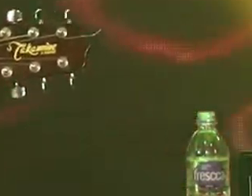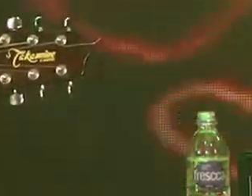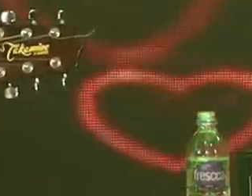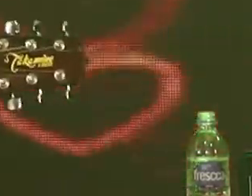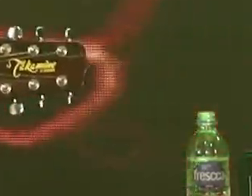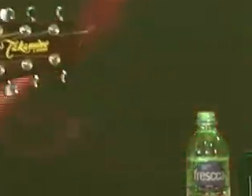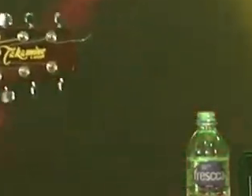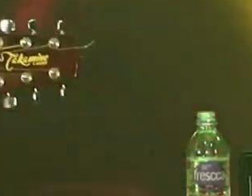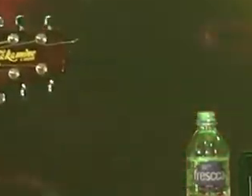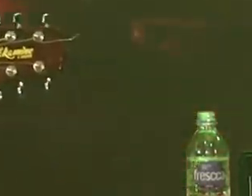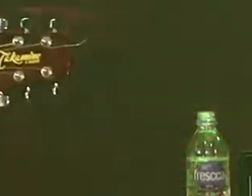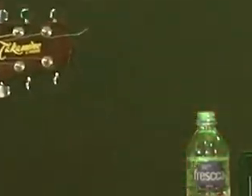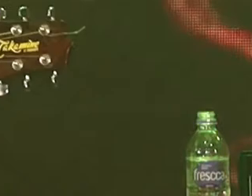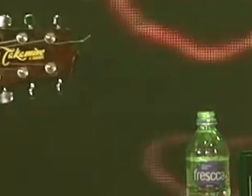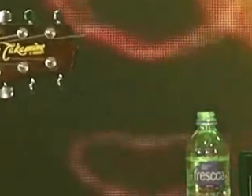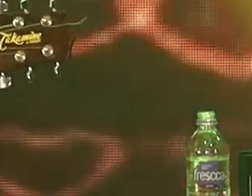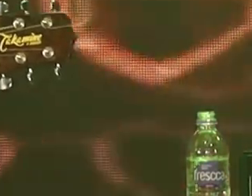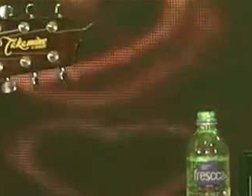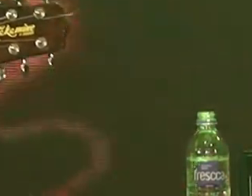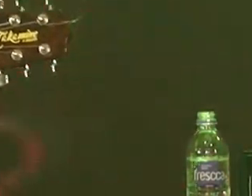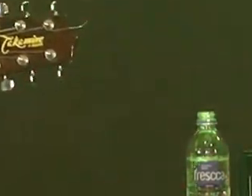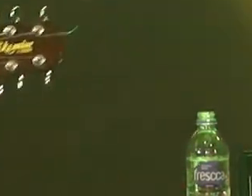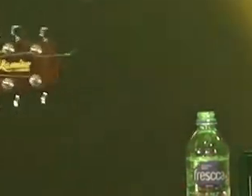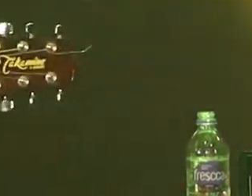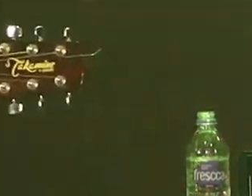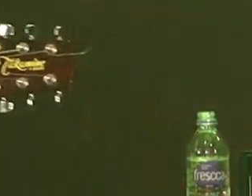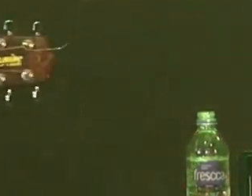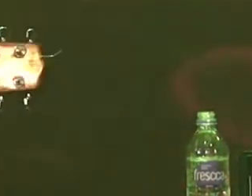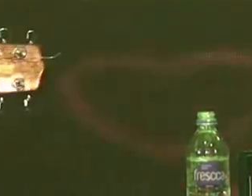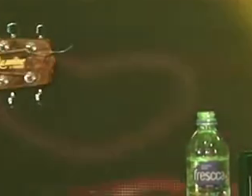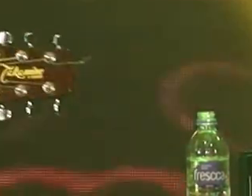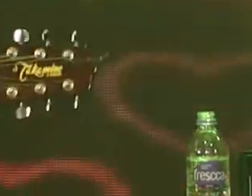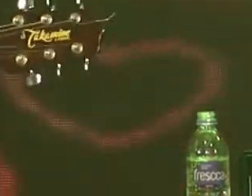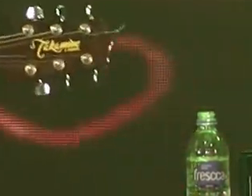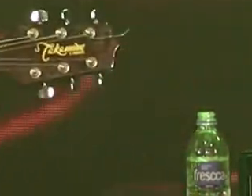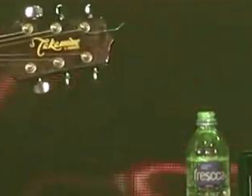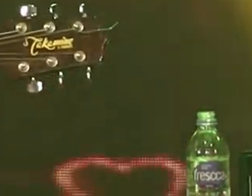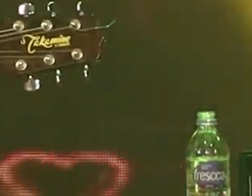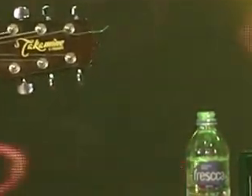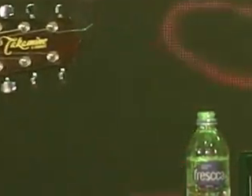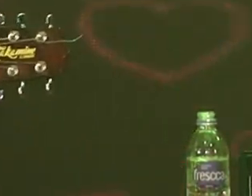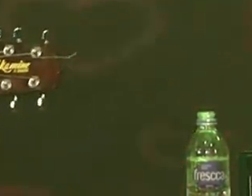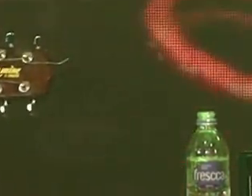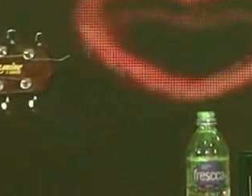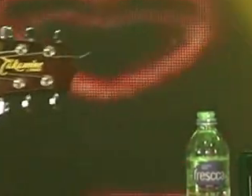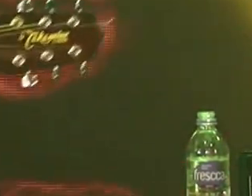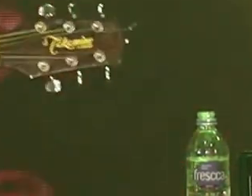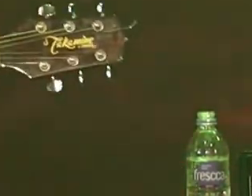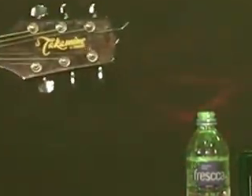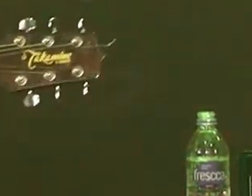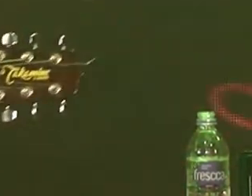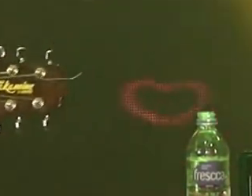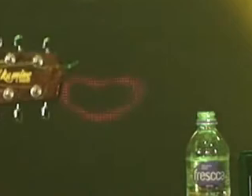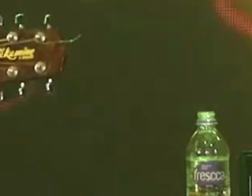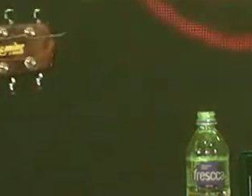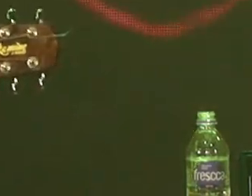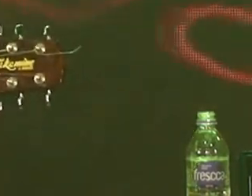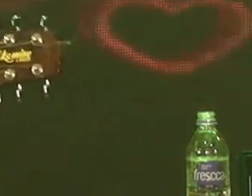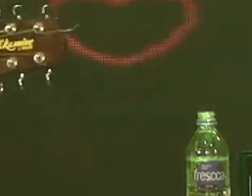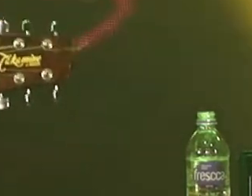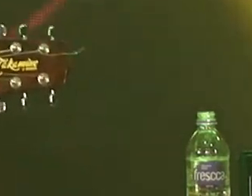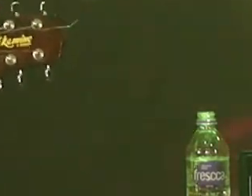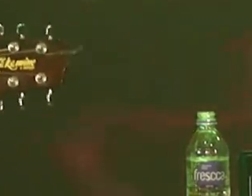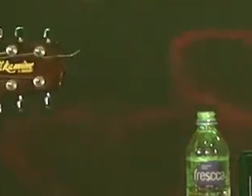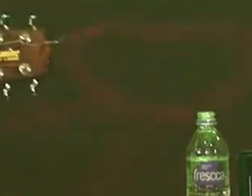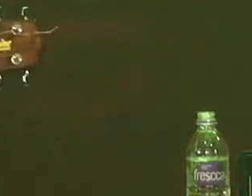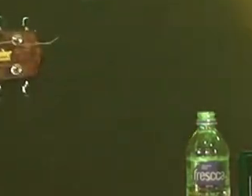Chega de bobeira, tô falando sério. Preciso desse amor, te amar a noite inteira. Se você me quer,